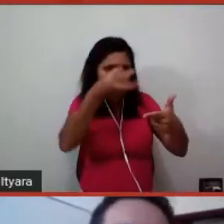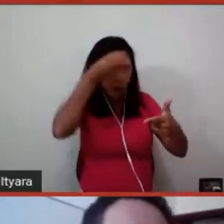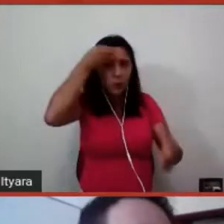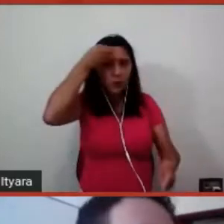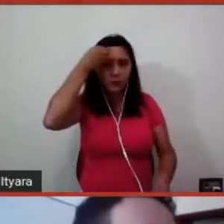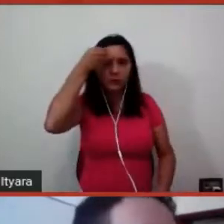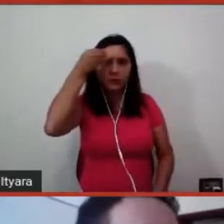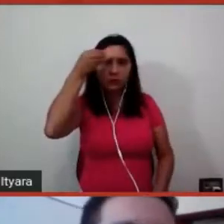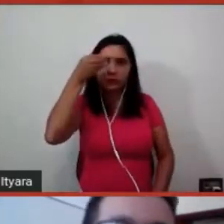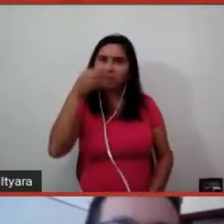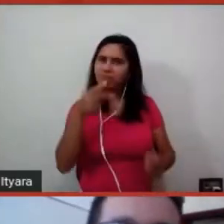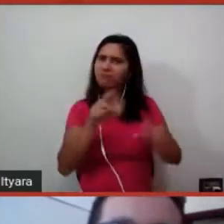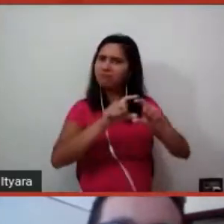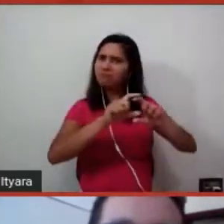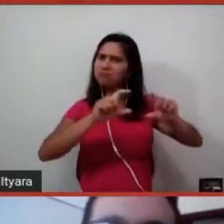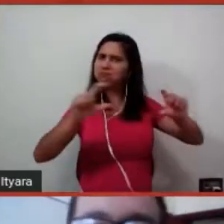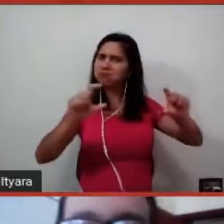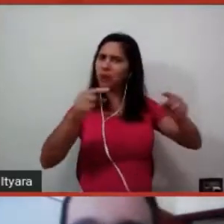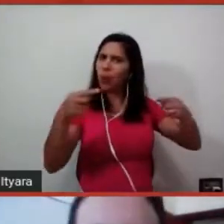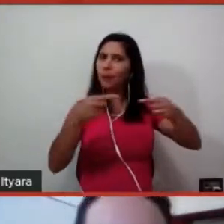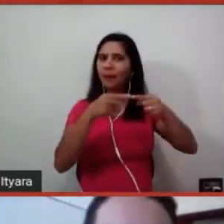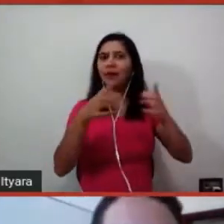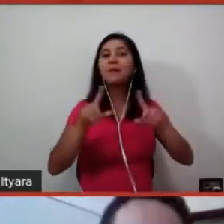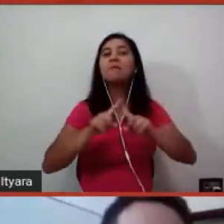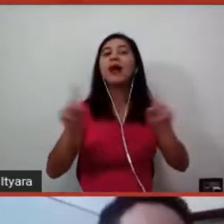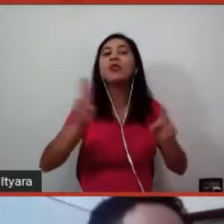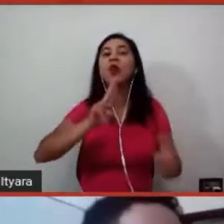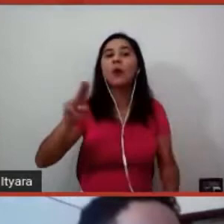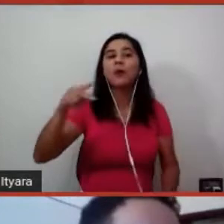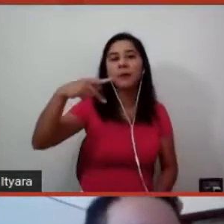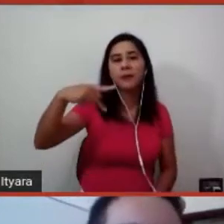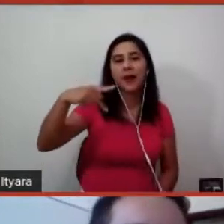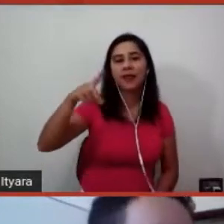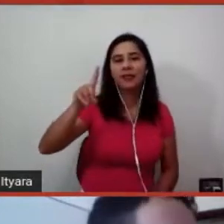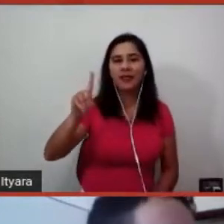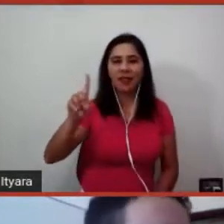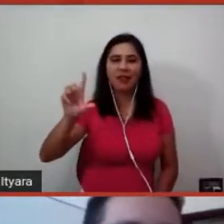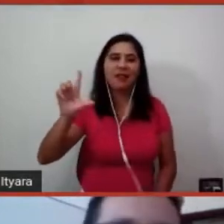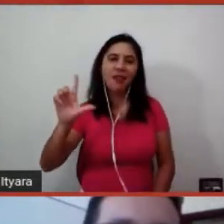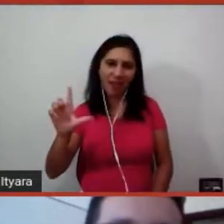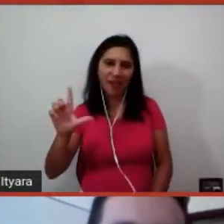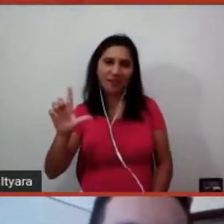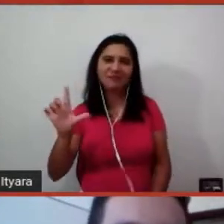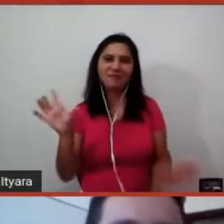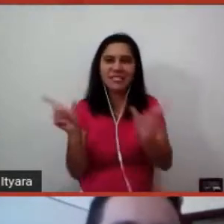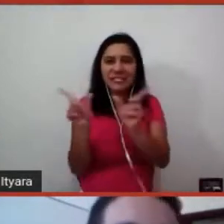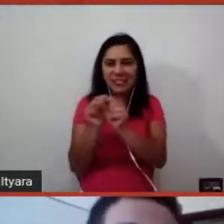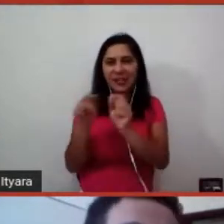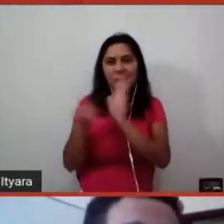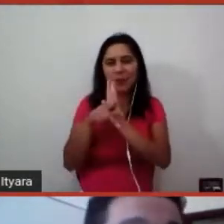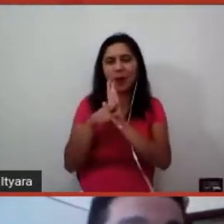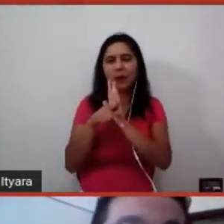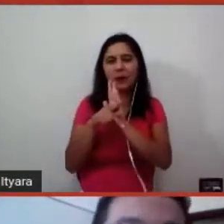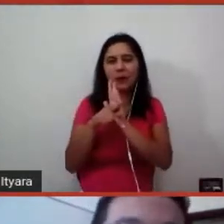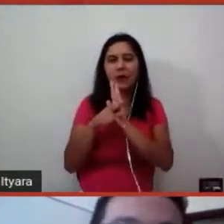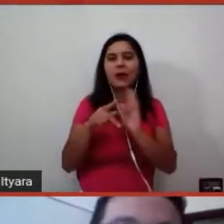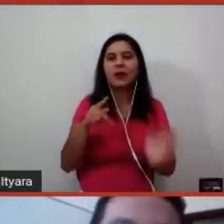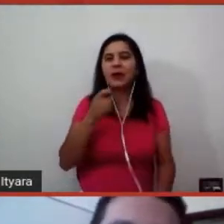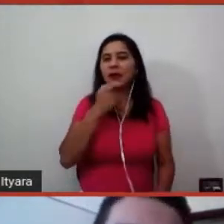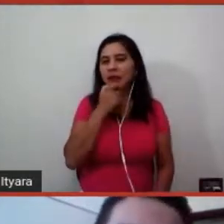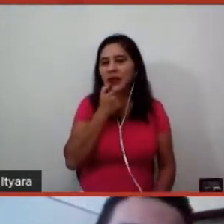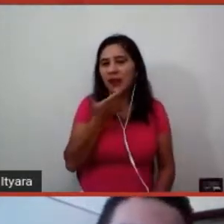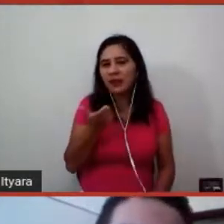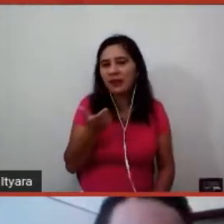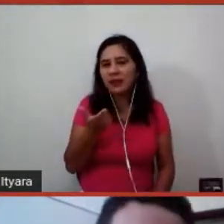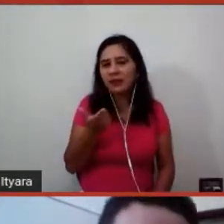me parece, né? Mas é o tal do PBL, o Problem-Based Learning, né? Eu costumo fugir da sigla PBL, porque às vezes as pessoas falam